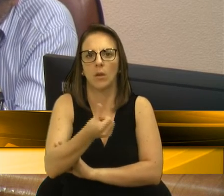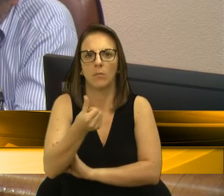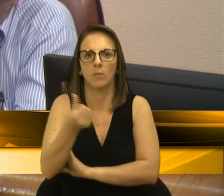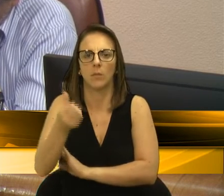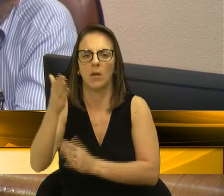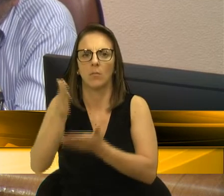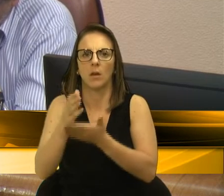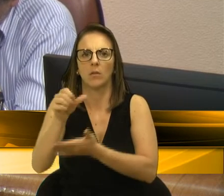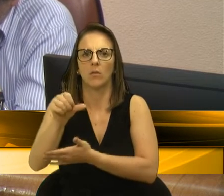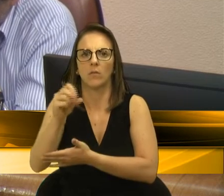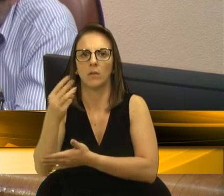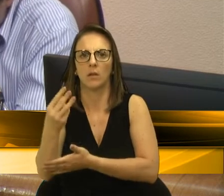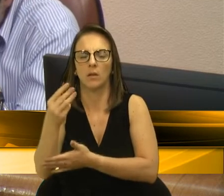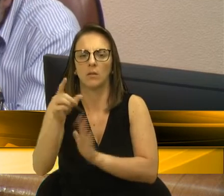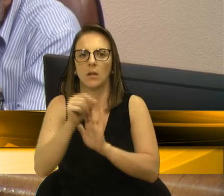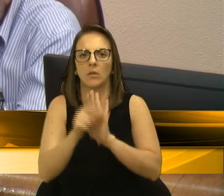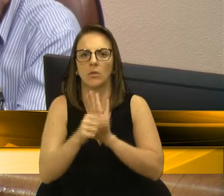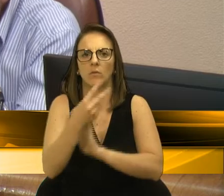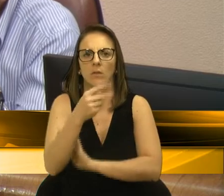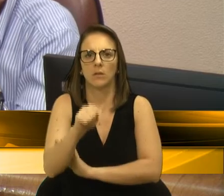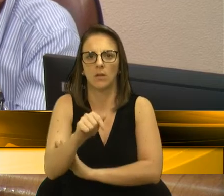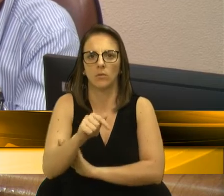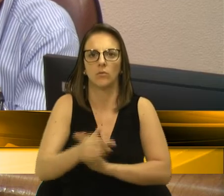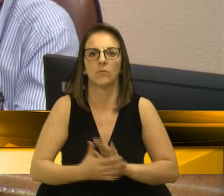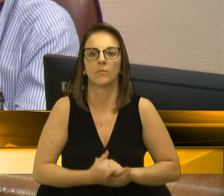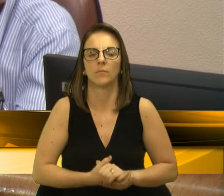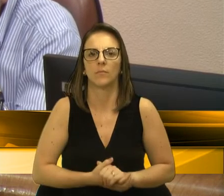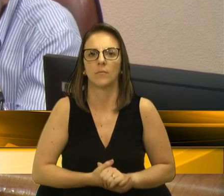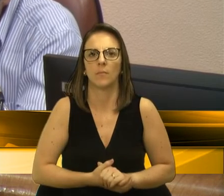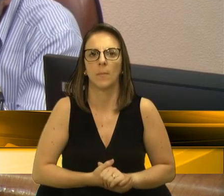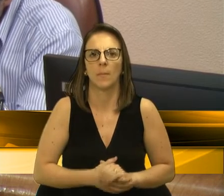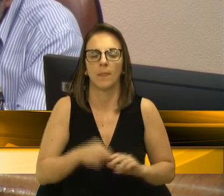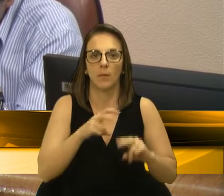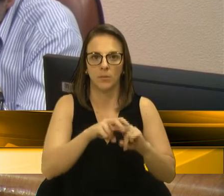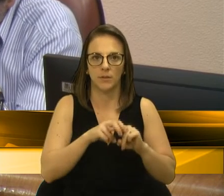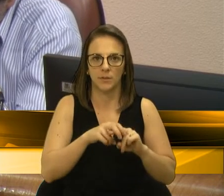8.666/93, artigo 27. Peça